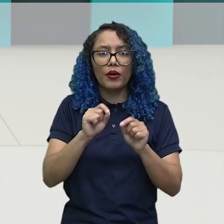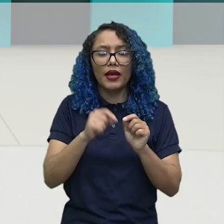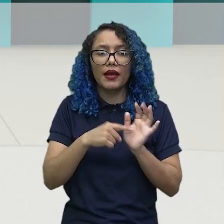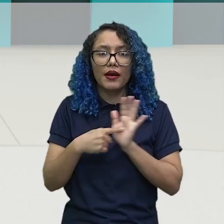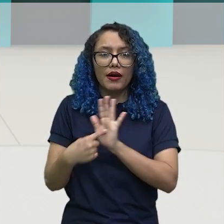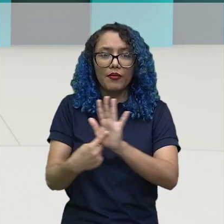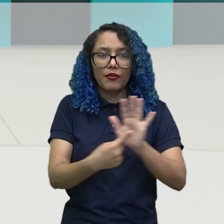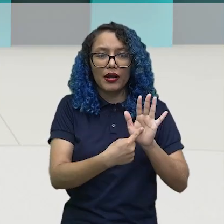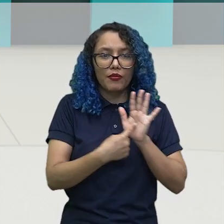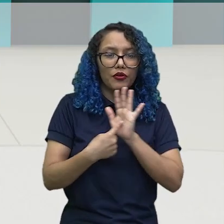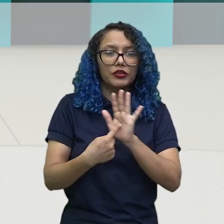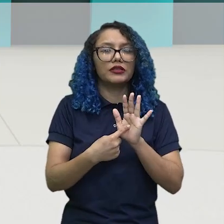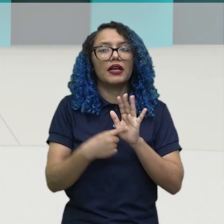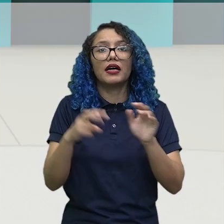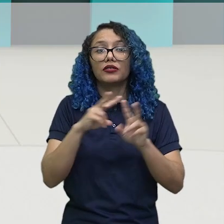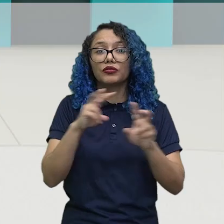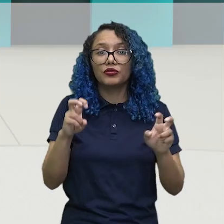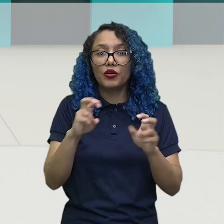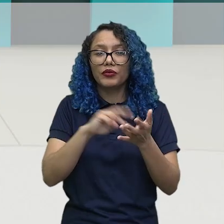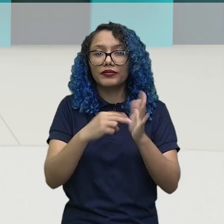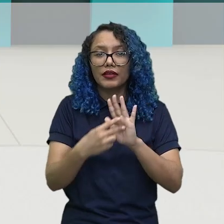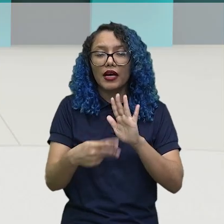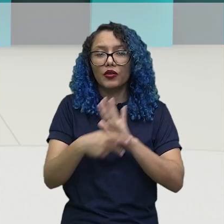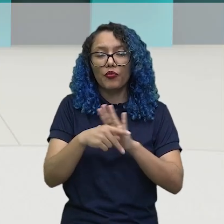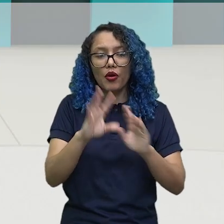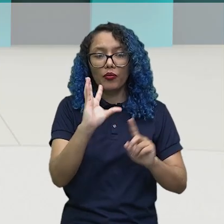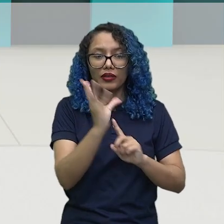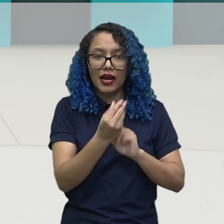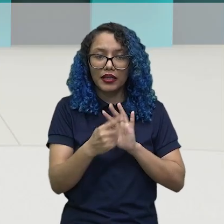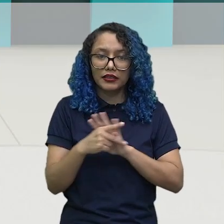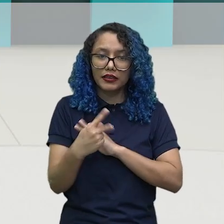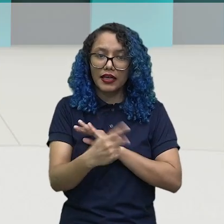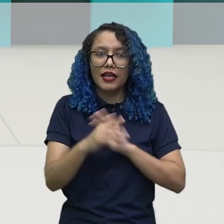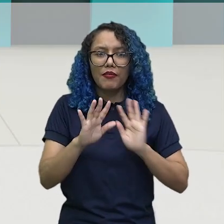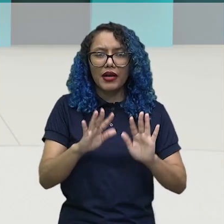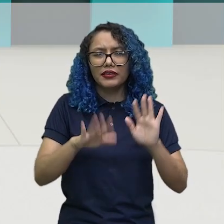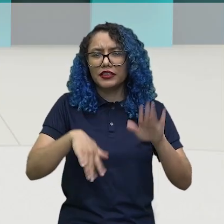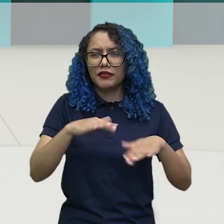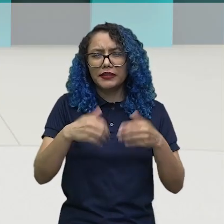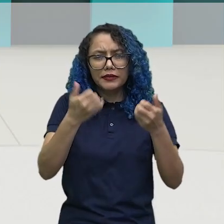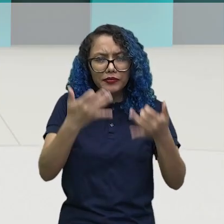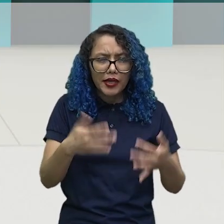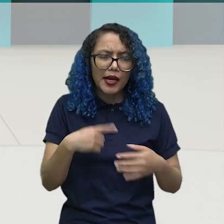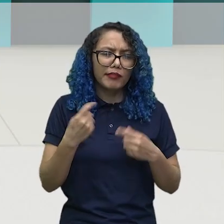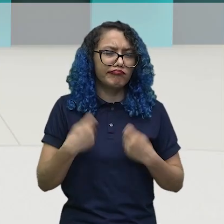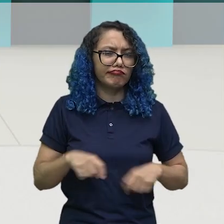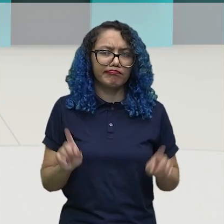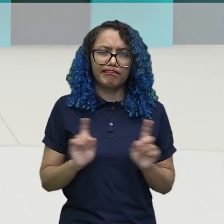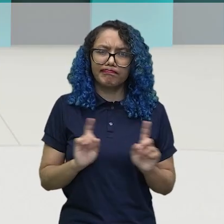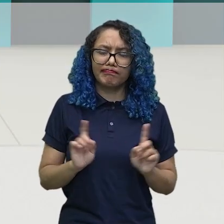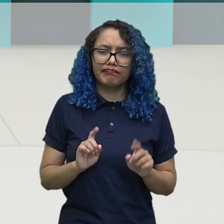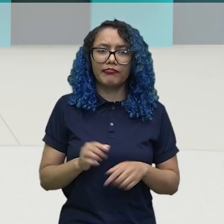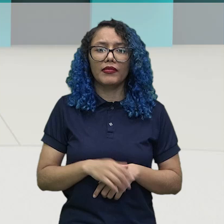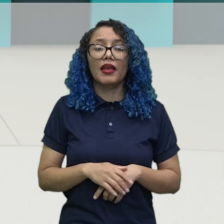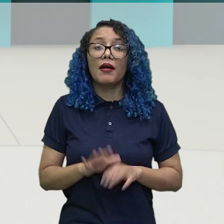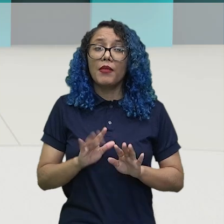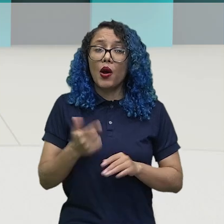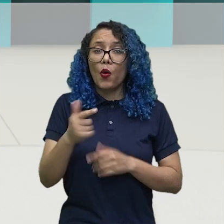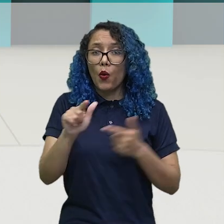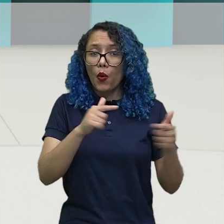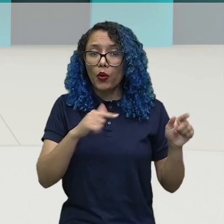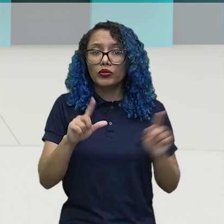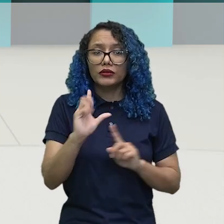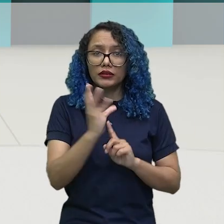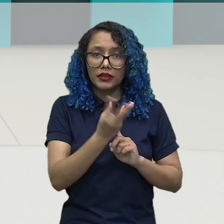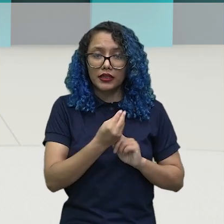do entendimento de suas obras. Mas nem sempre é necessário que o artista explique as suas obras. Eu trouxe outros artistas